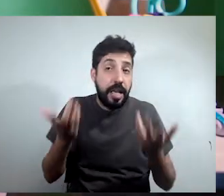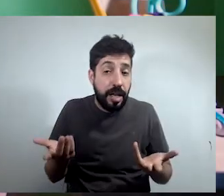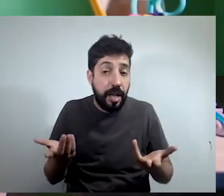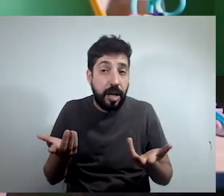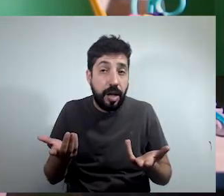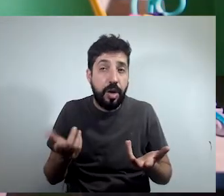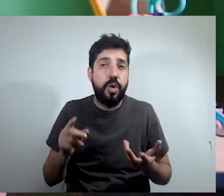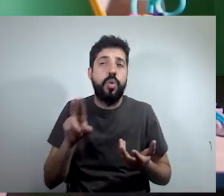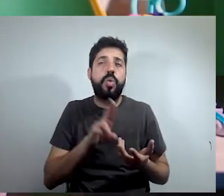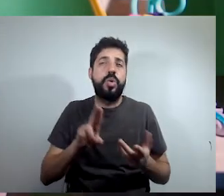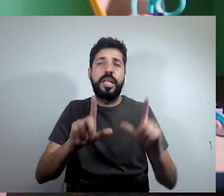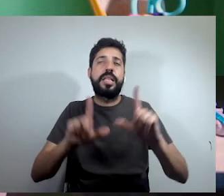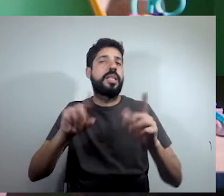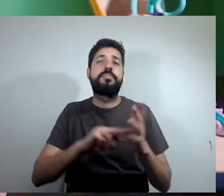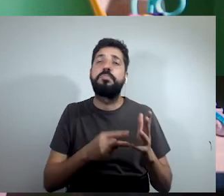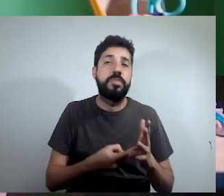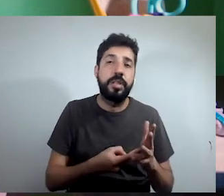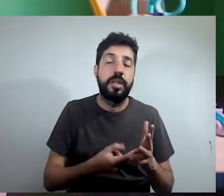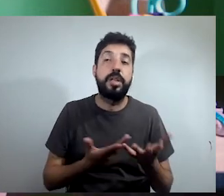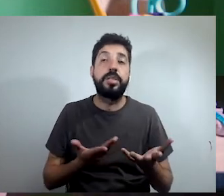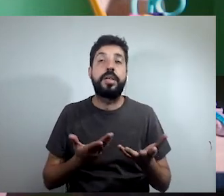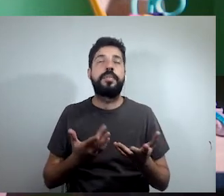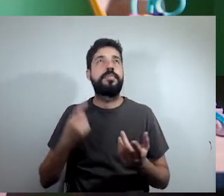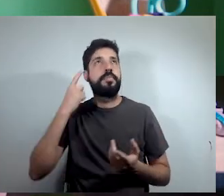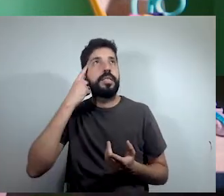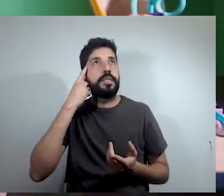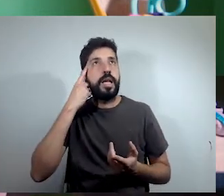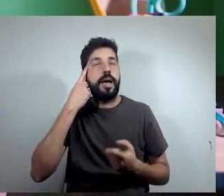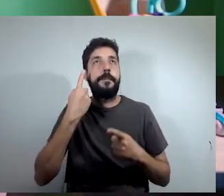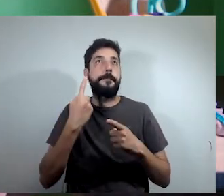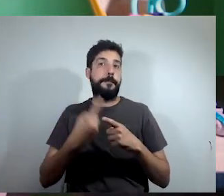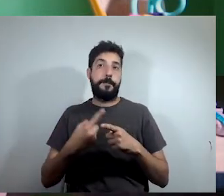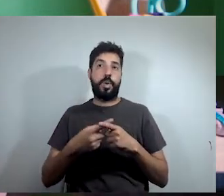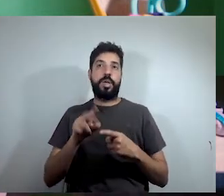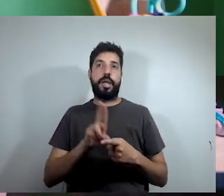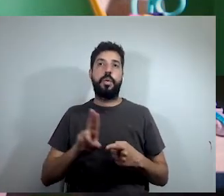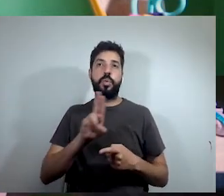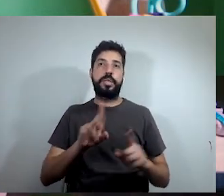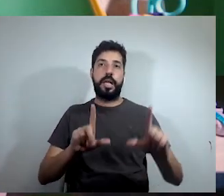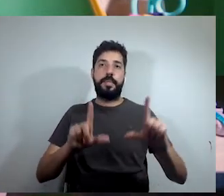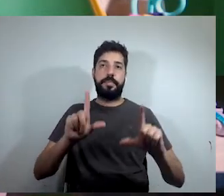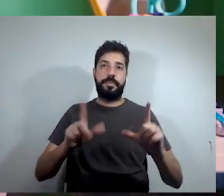Consciência no uso das telas é buscar o porquê do uso da tela